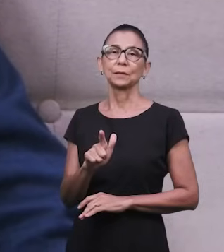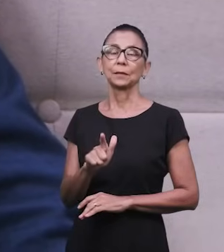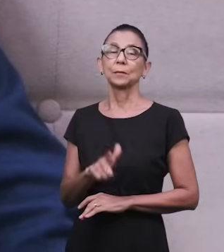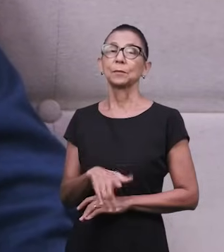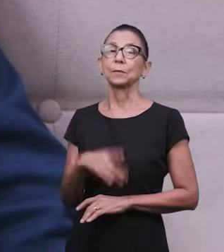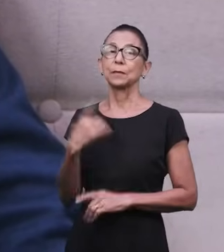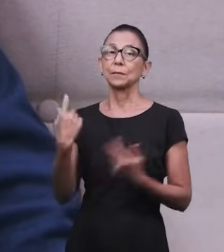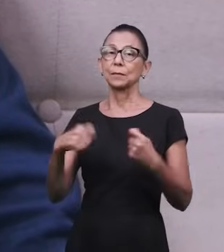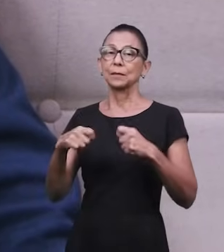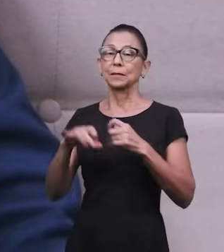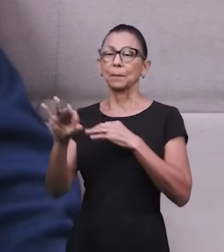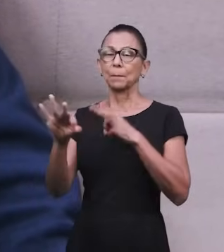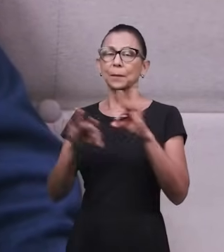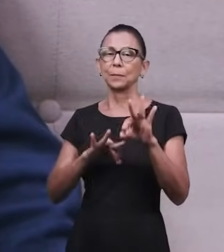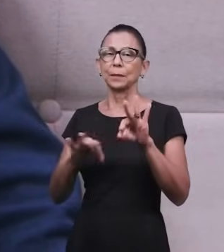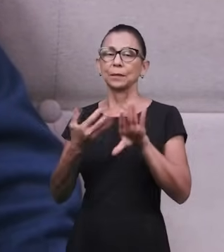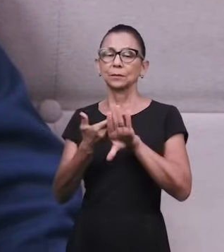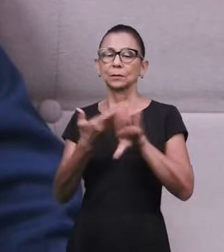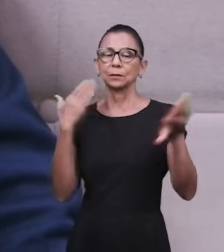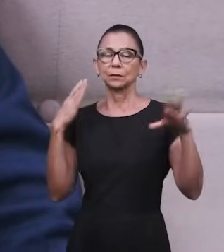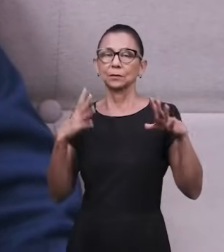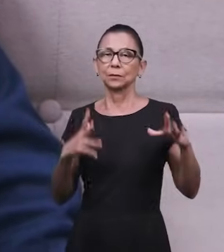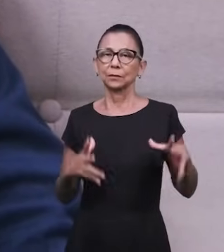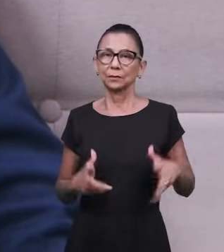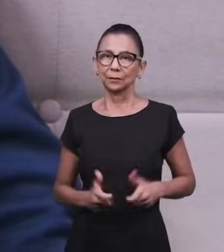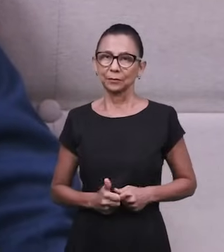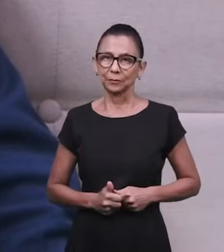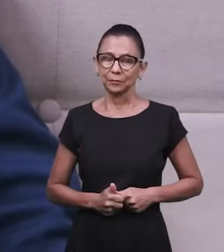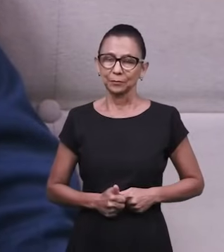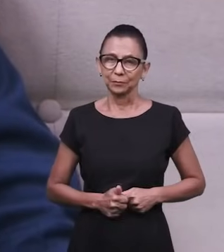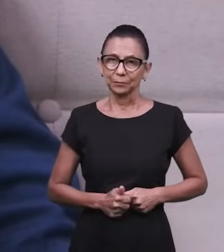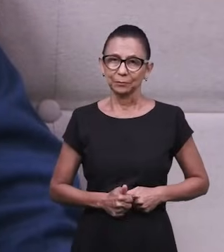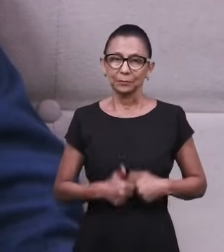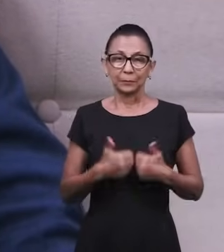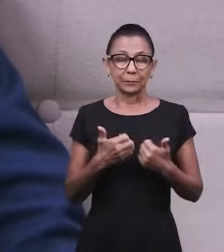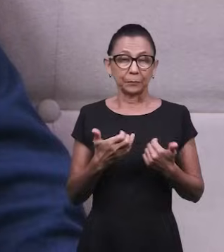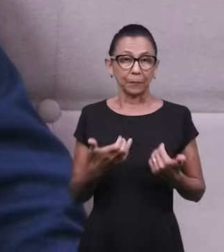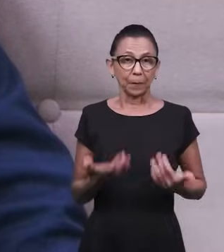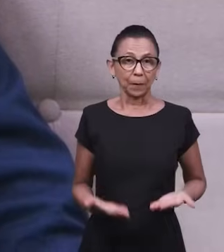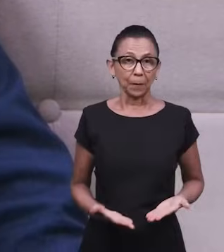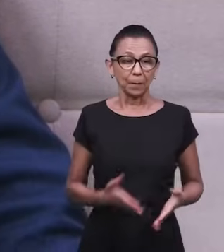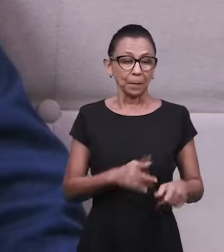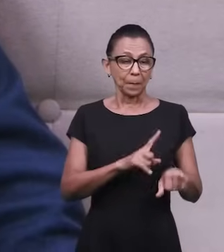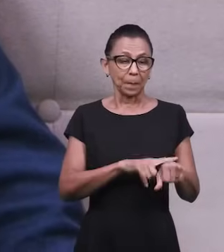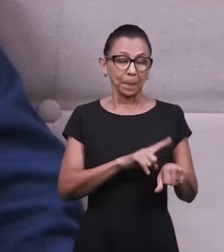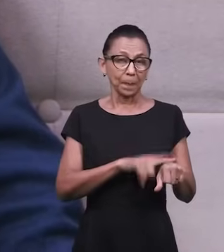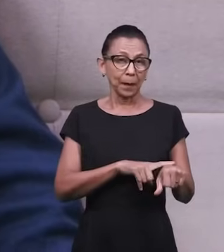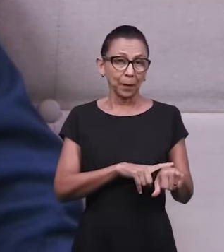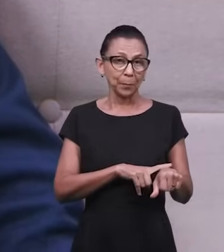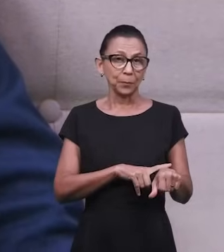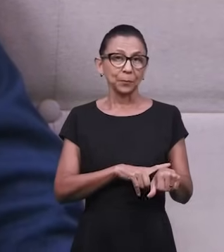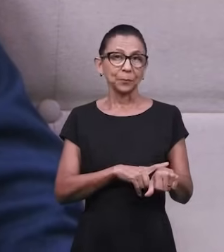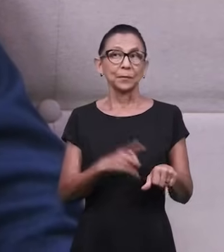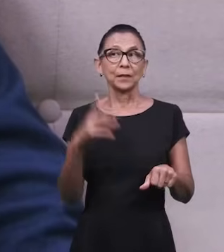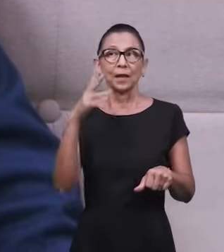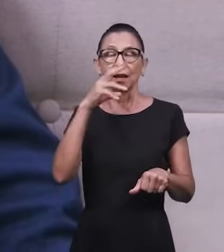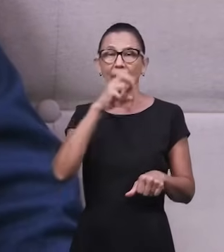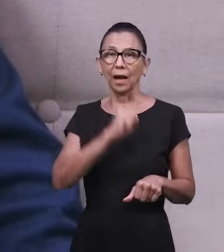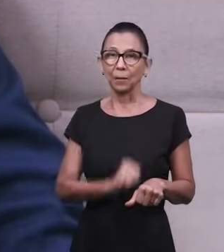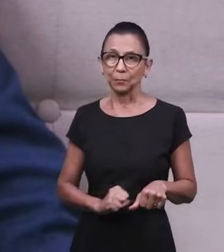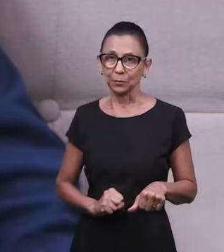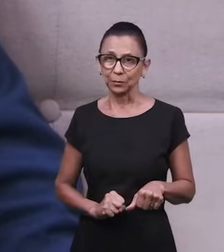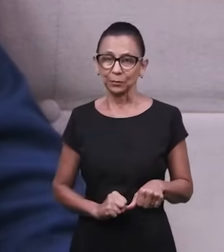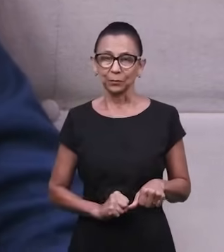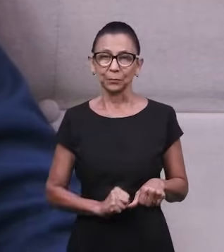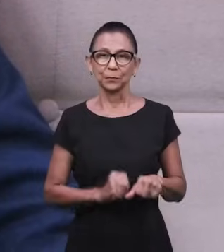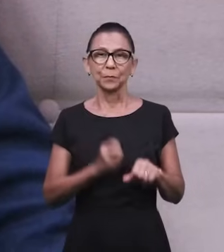a perder, porque breve, muito breve, a trombeta soará, e num abrir